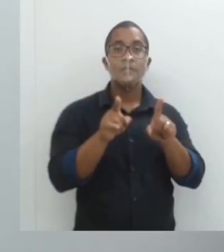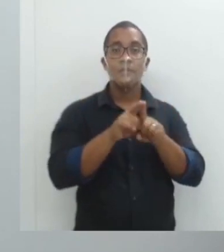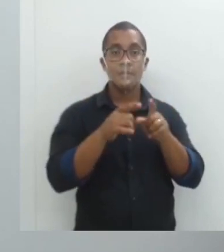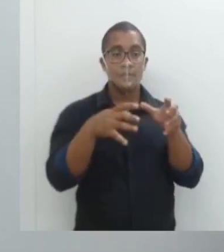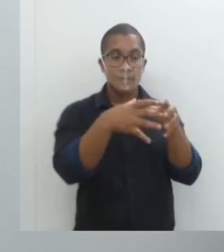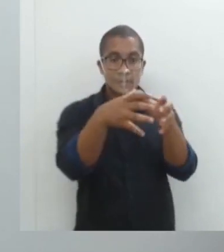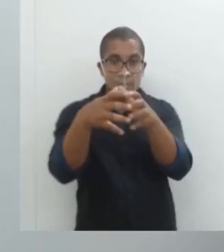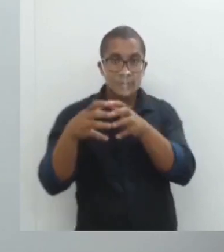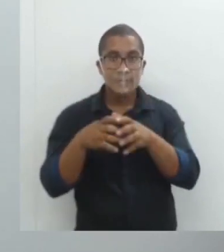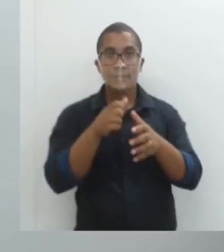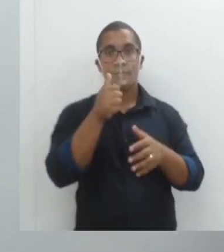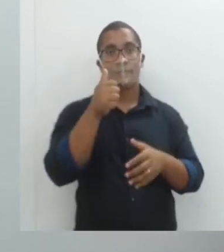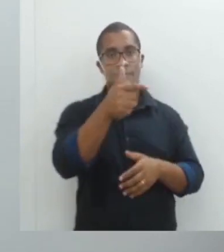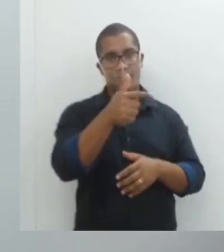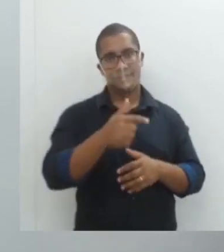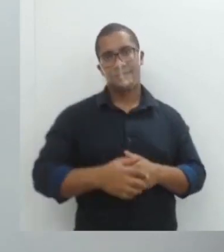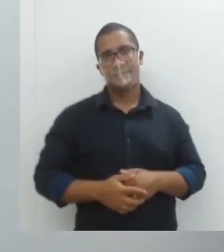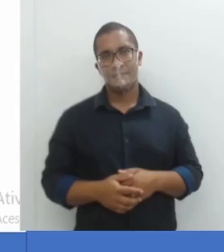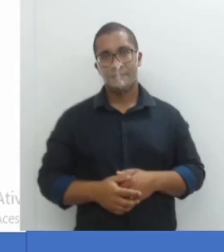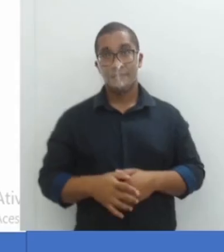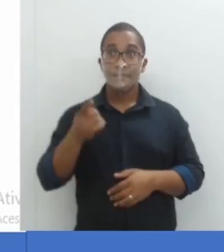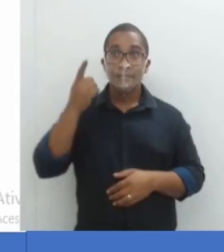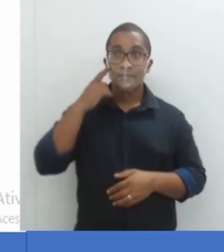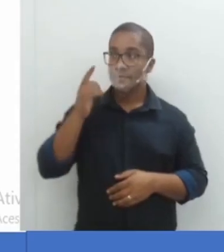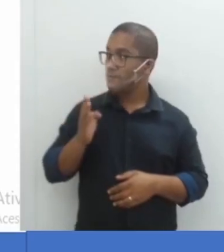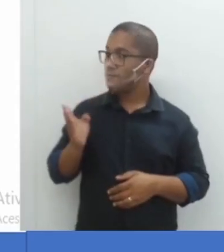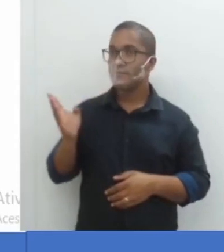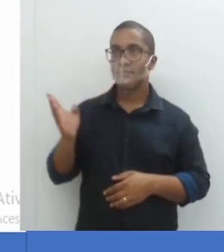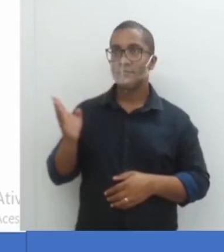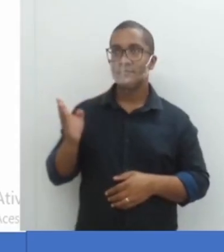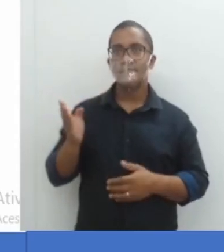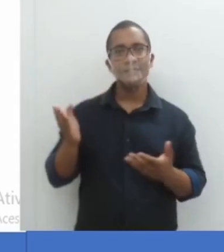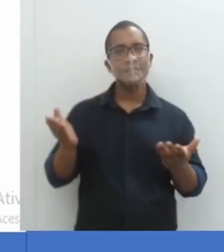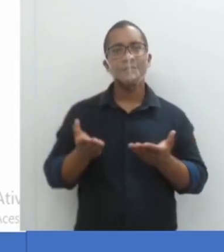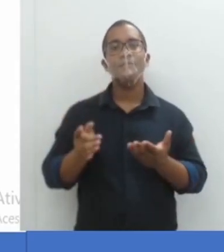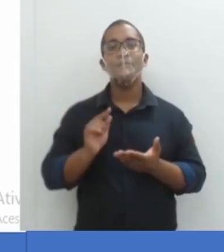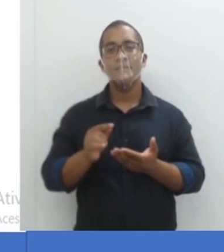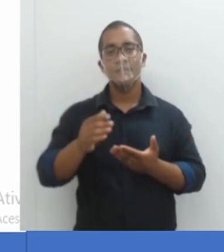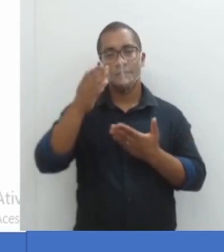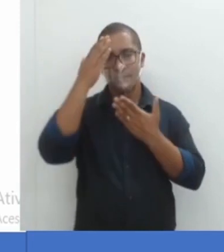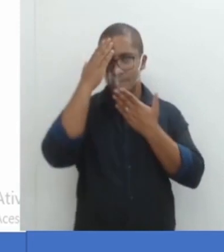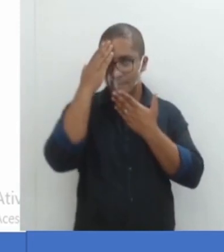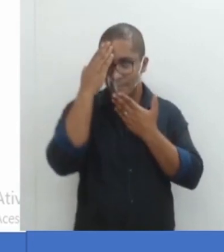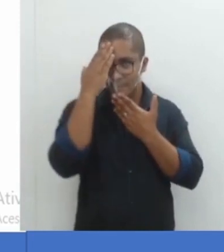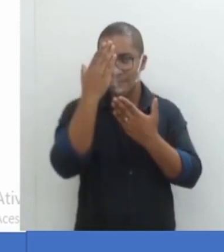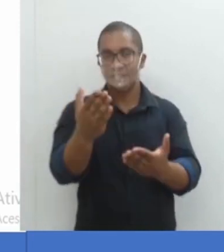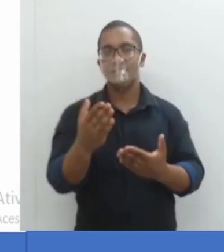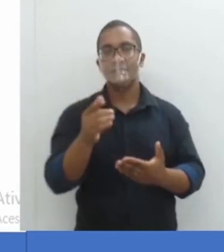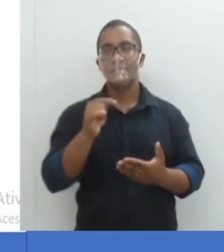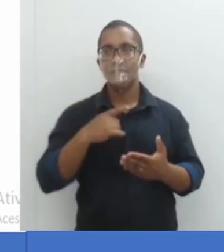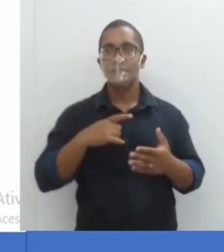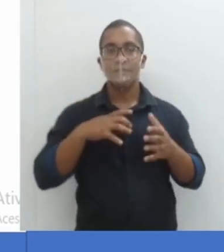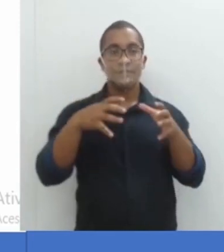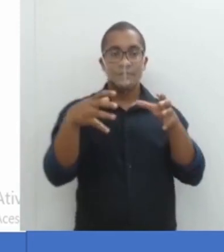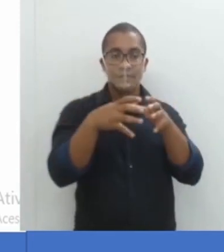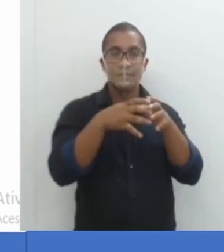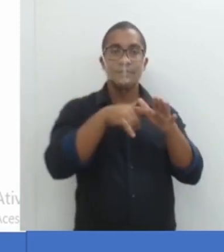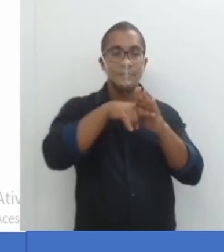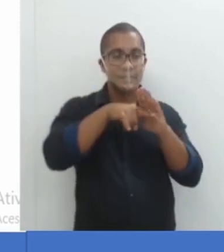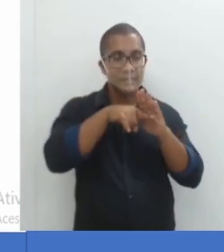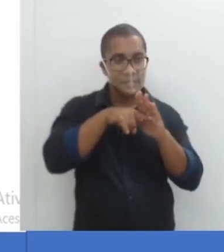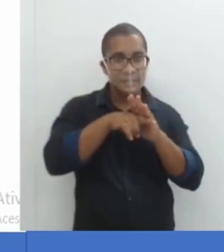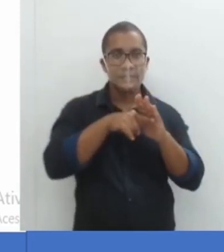bom? Vem comigo na próxima tela, porque eu quero agradecer, primeiramente, ao Núcleo de Estudos e